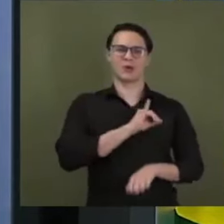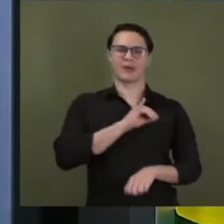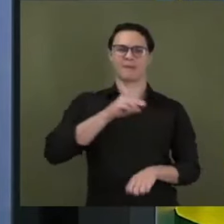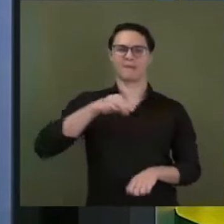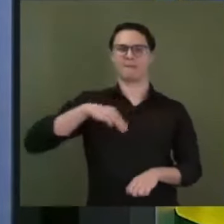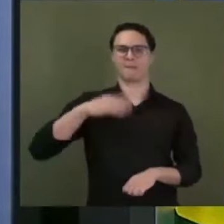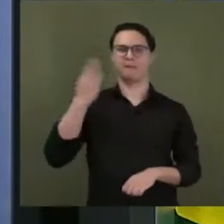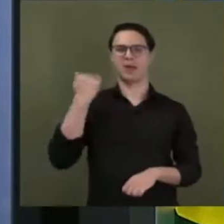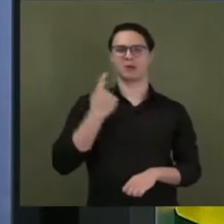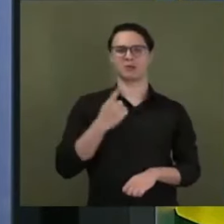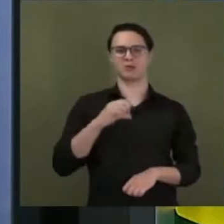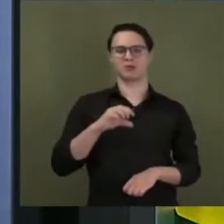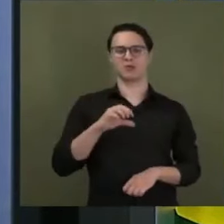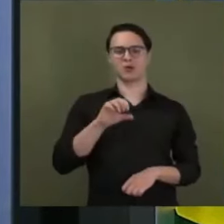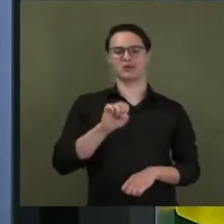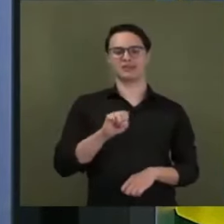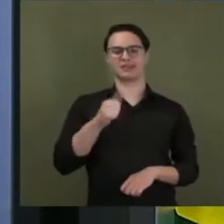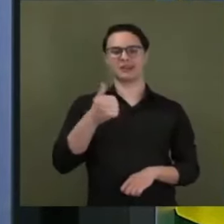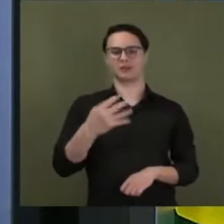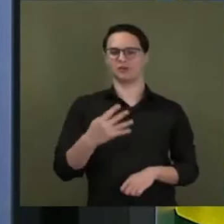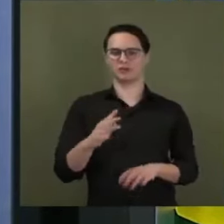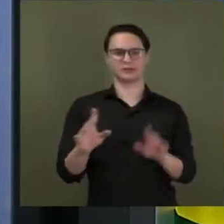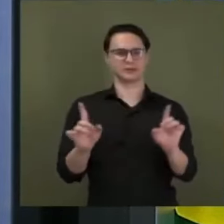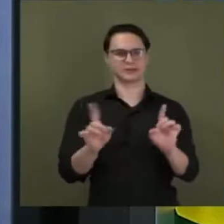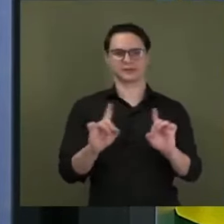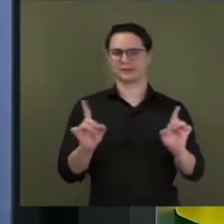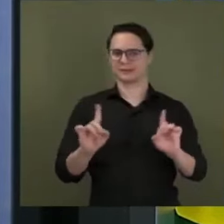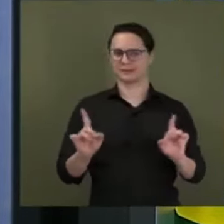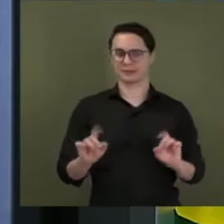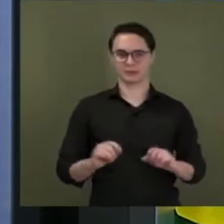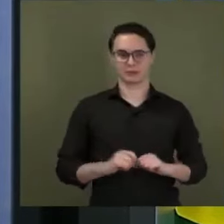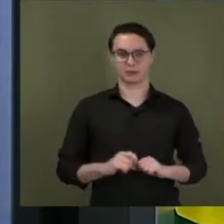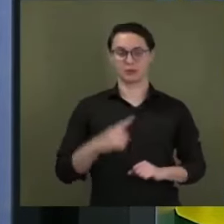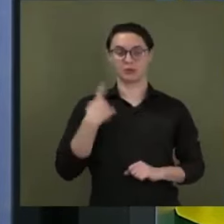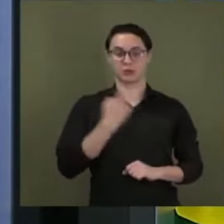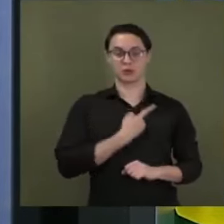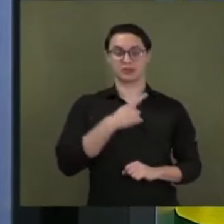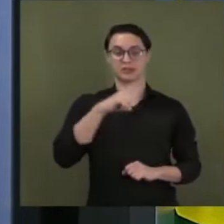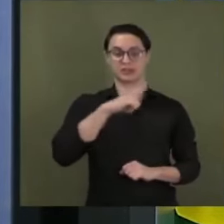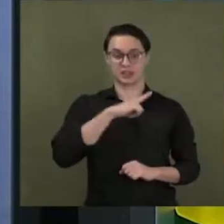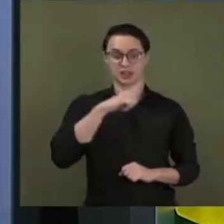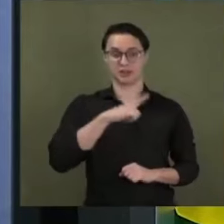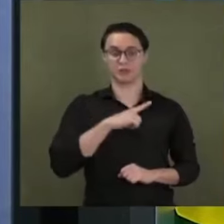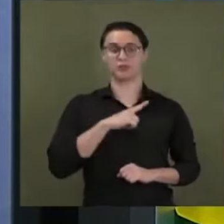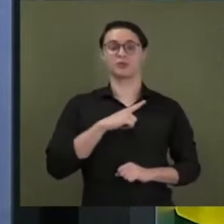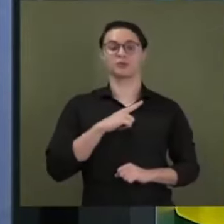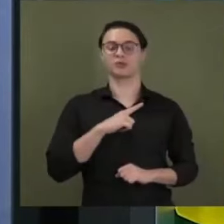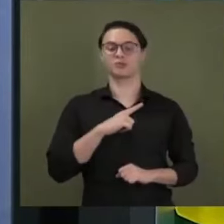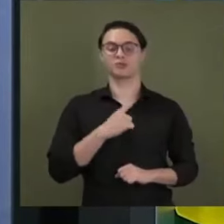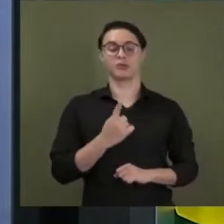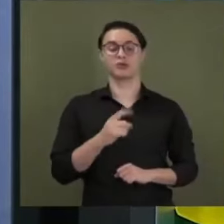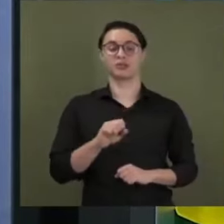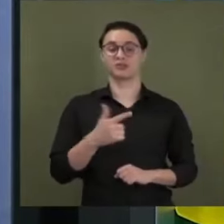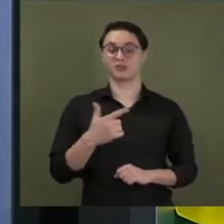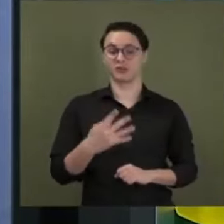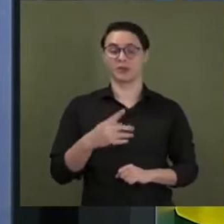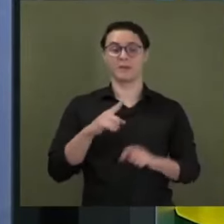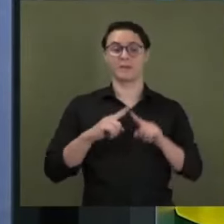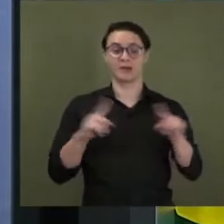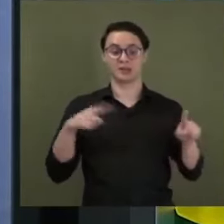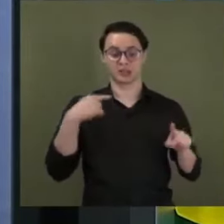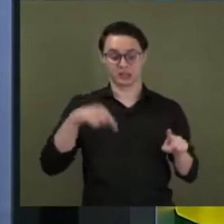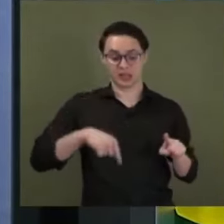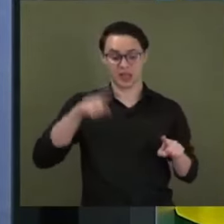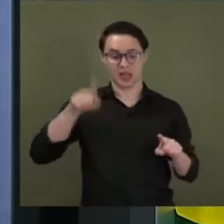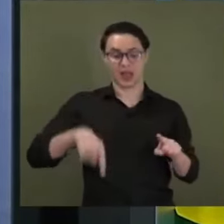que transformava o o Imperador em poder moderador nós estamos numa república democrática mas não basta a despolitização